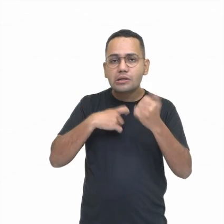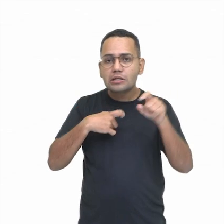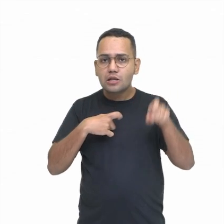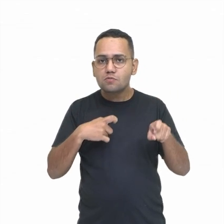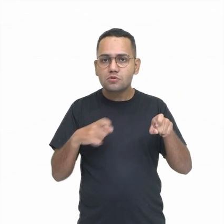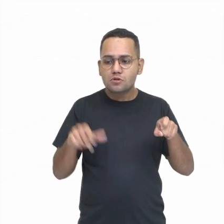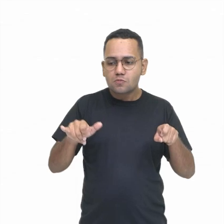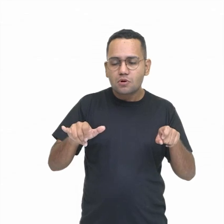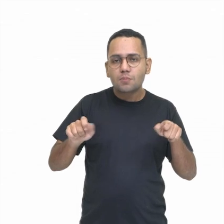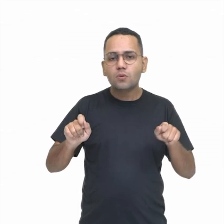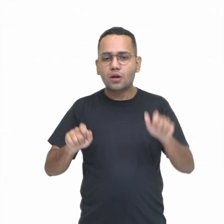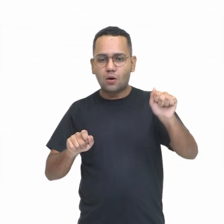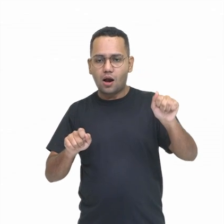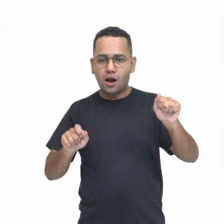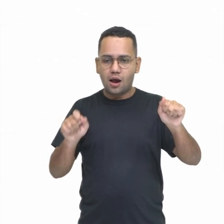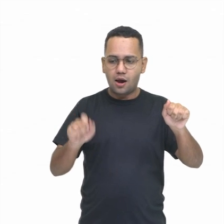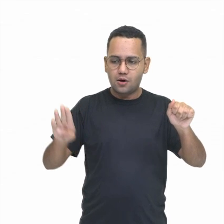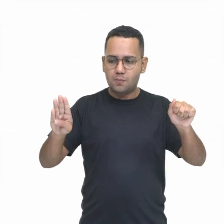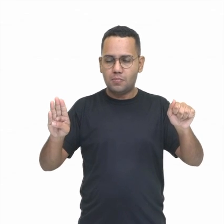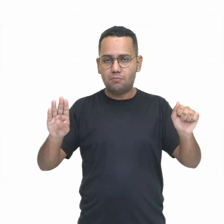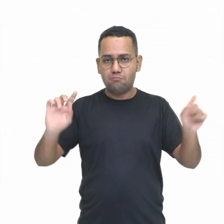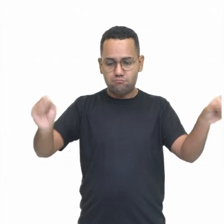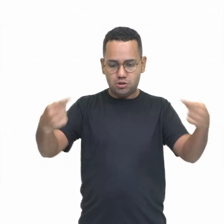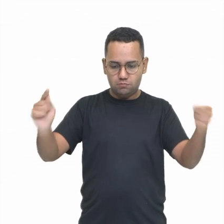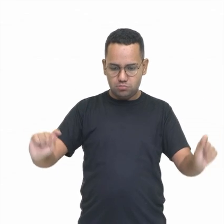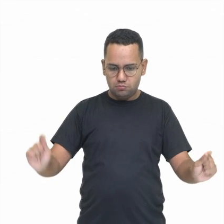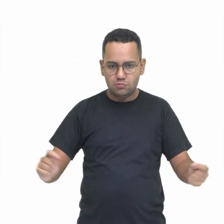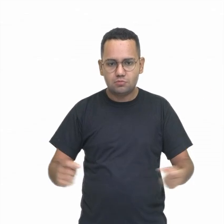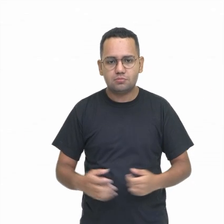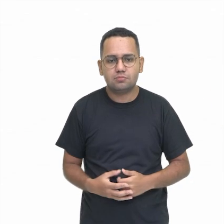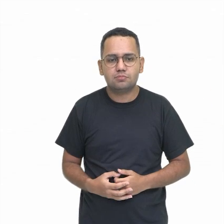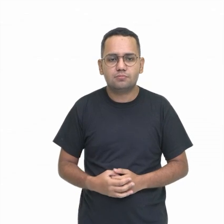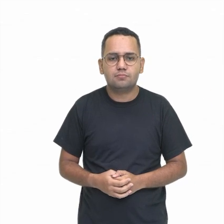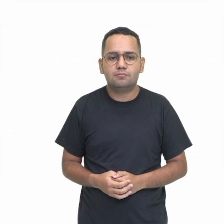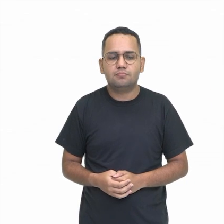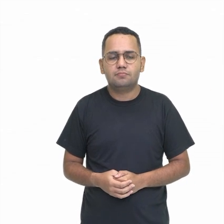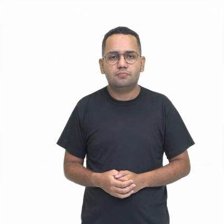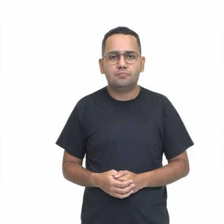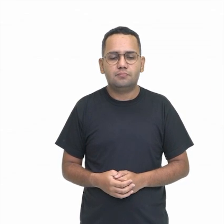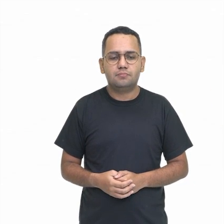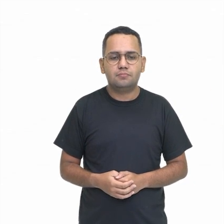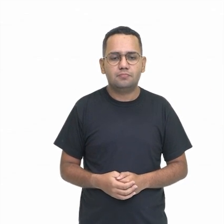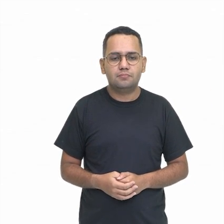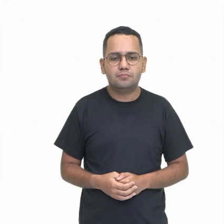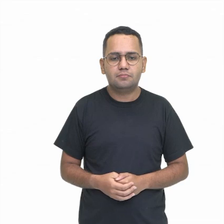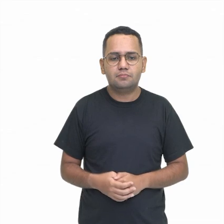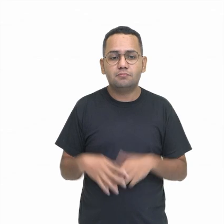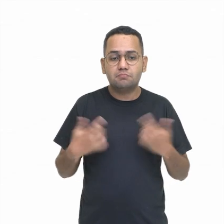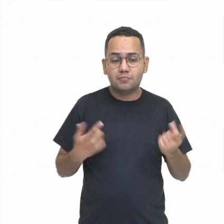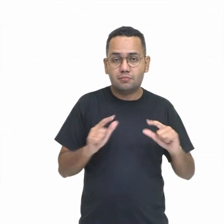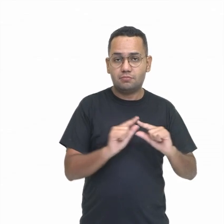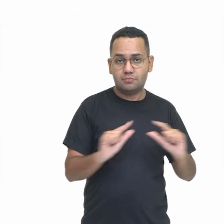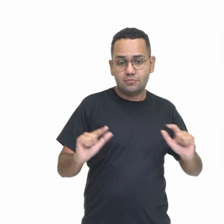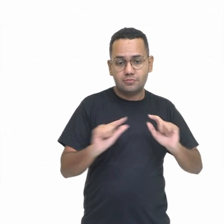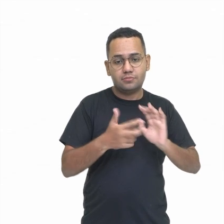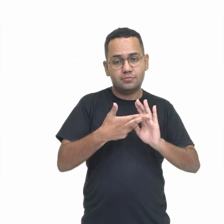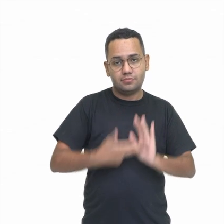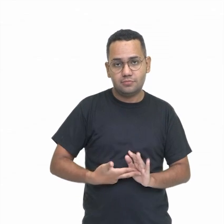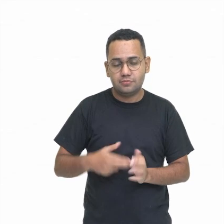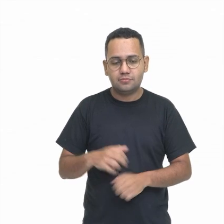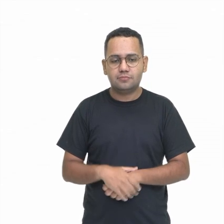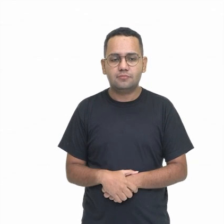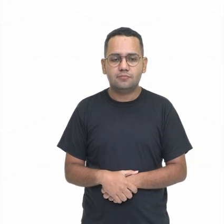nossa definição né na linguagem matemática linguagem formal tá então nós usamos a seguinte notação então